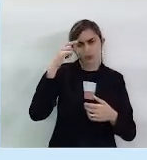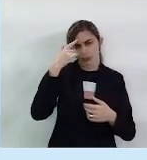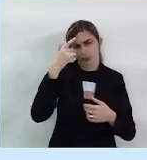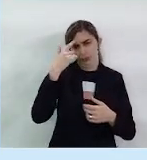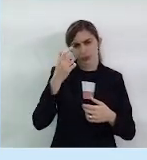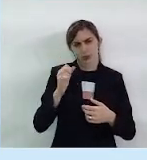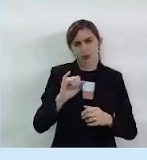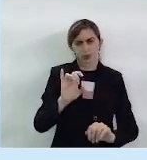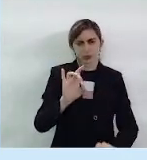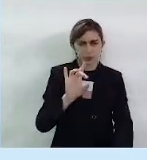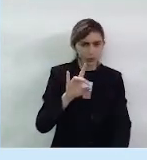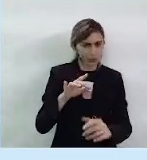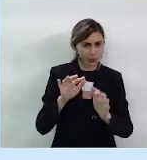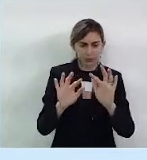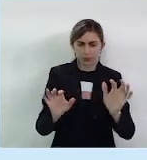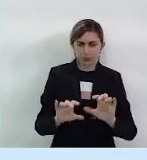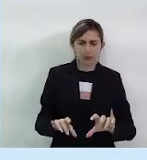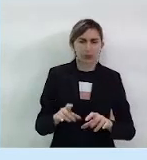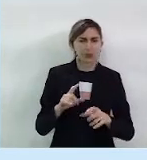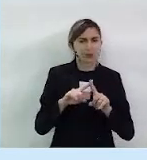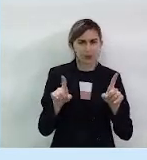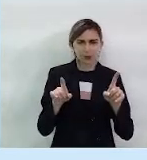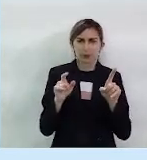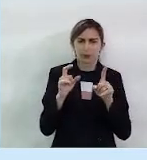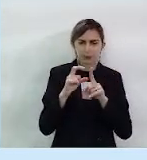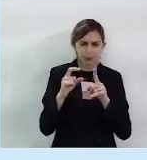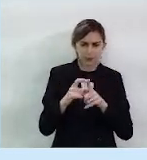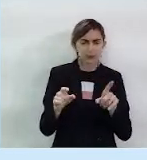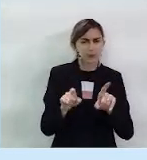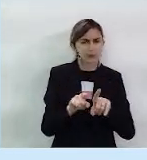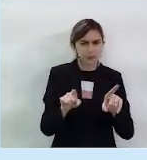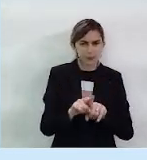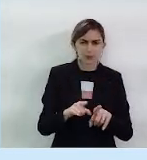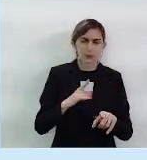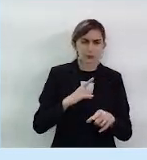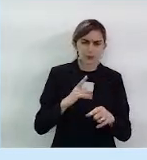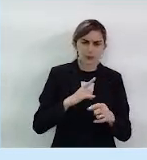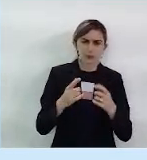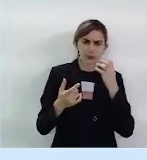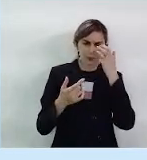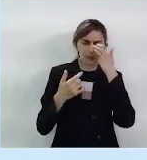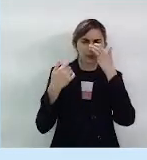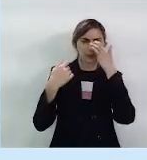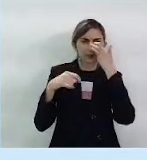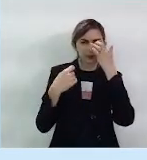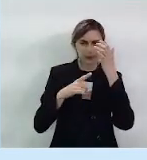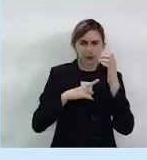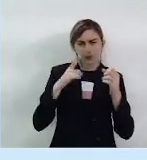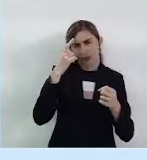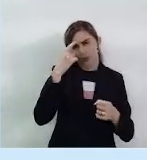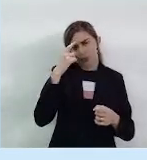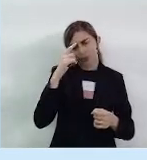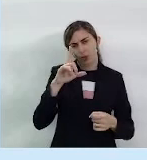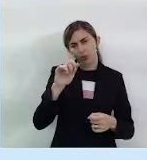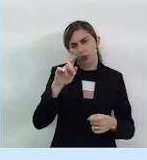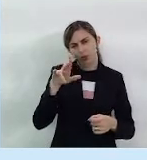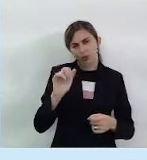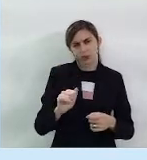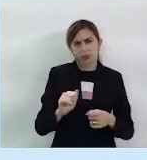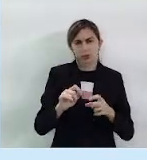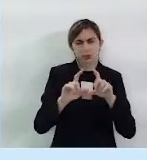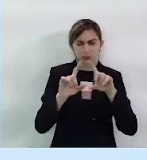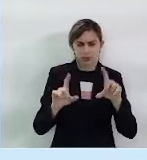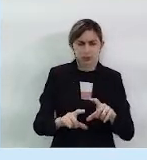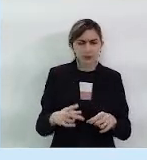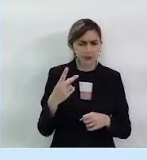Não só as frases, mas as palavras também. As palavras contidas na frase, elas precisam ter lógica. A